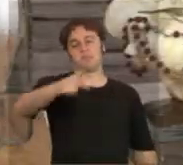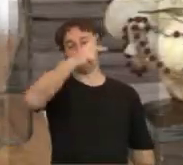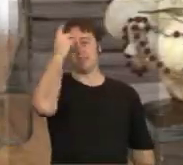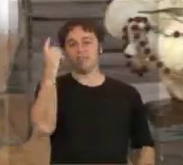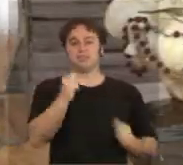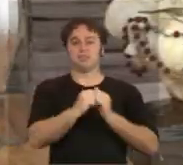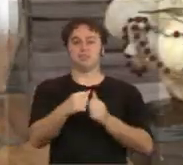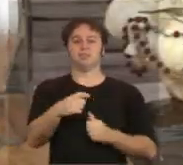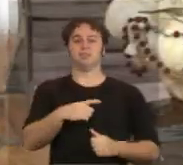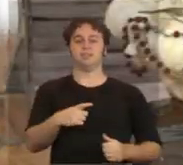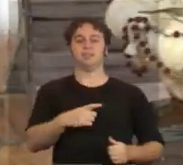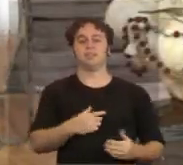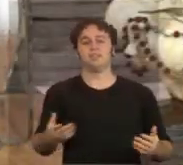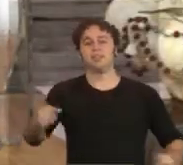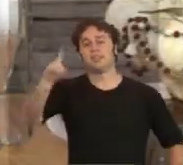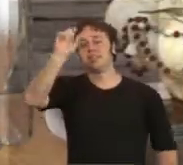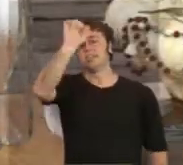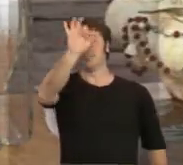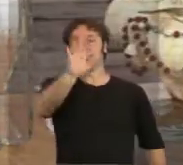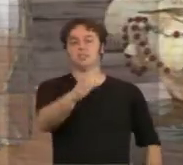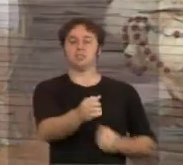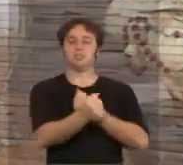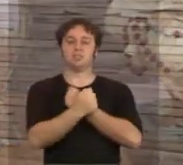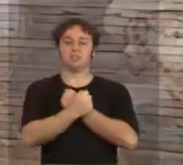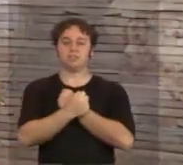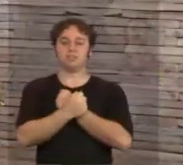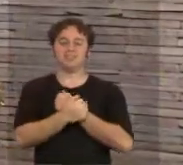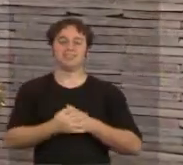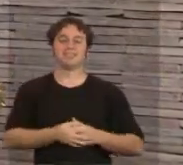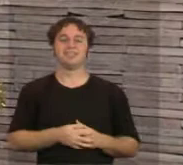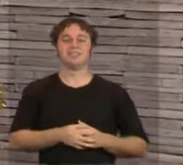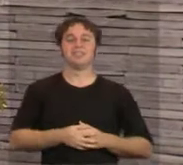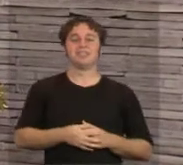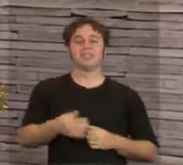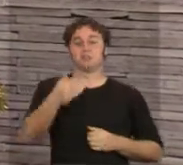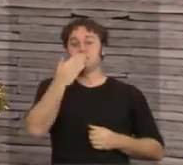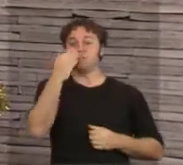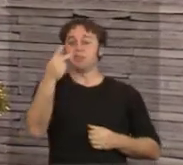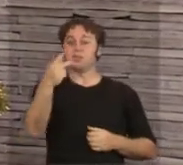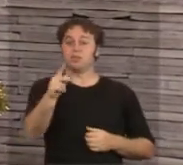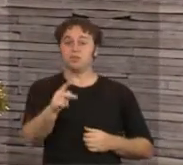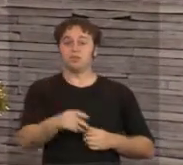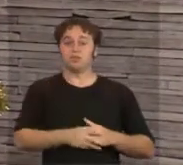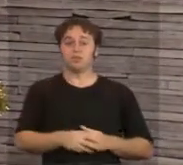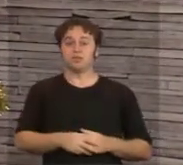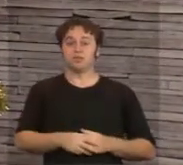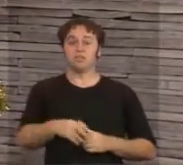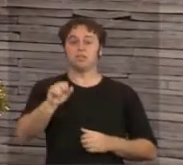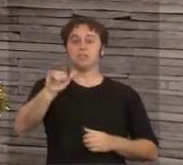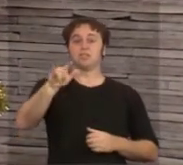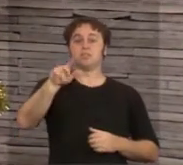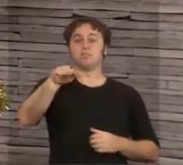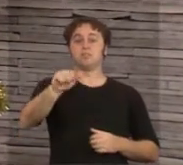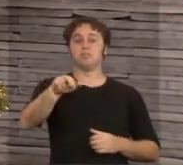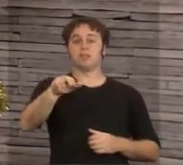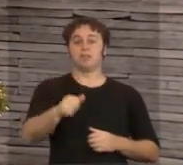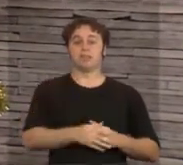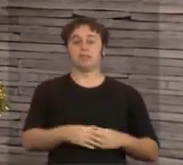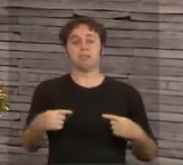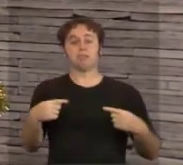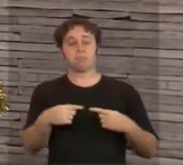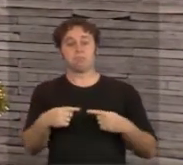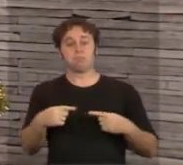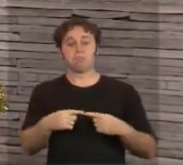você mora. Deus abençoe, um grande abraço. Mais uma intenção da Silmara Ramos, olha só, não é coincidência, eu